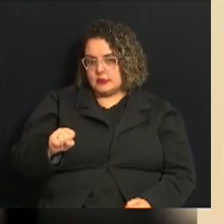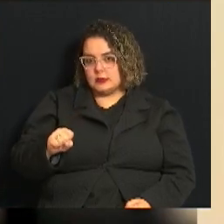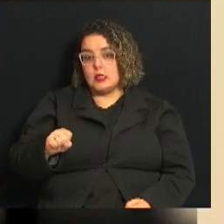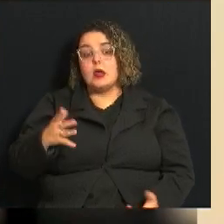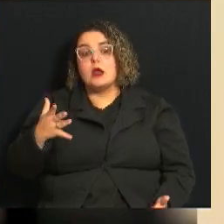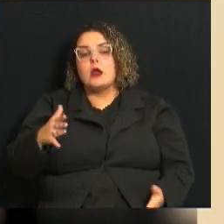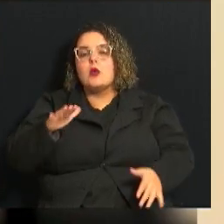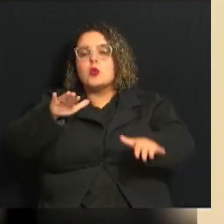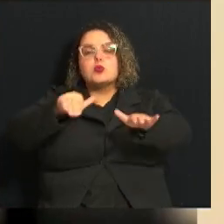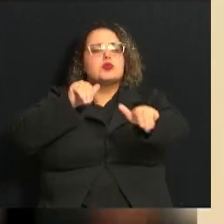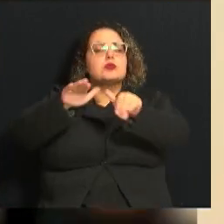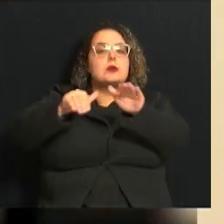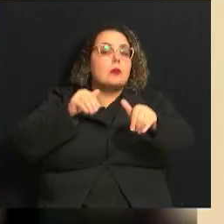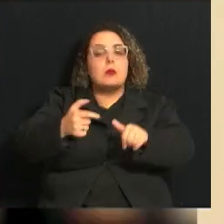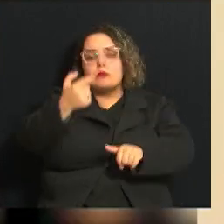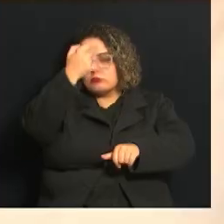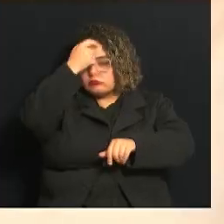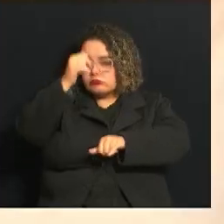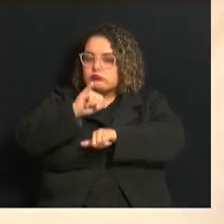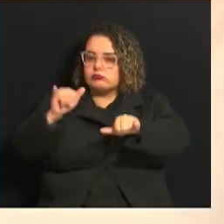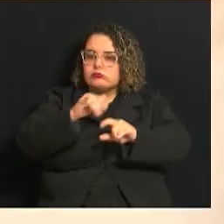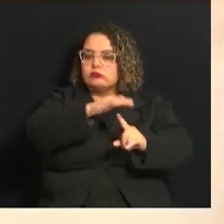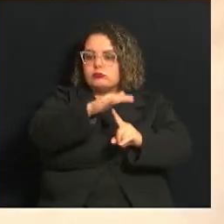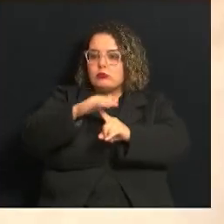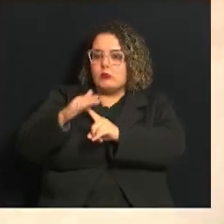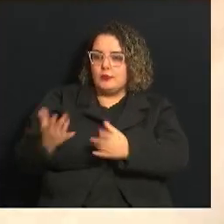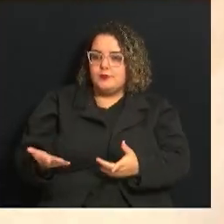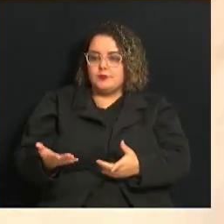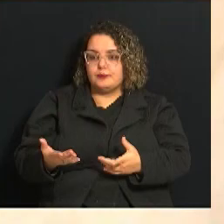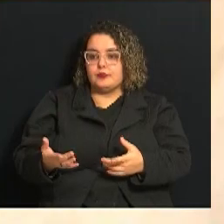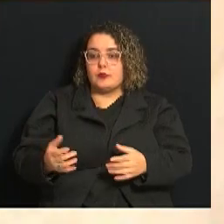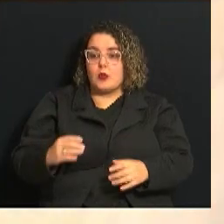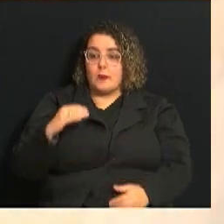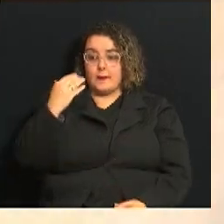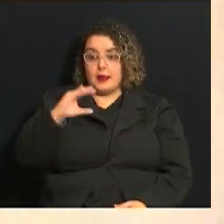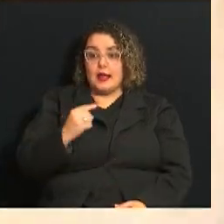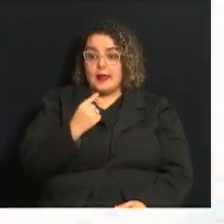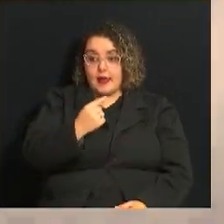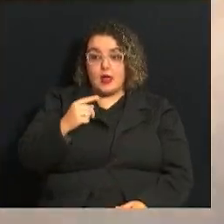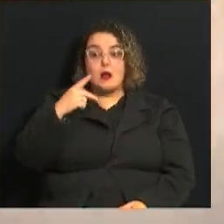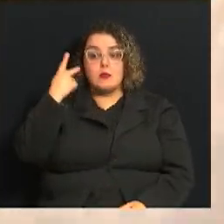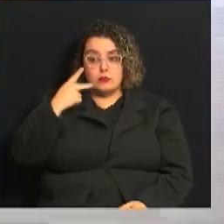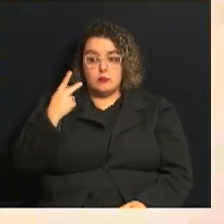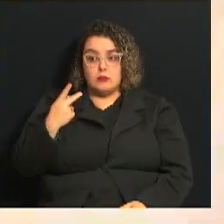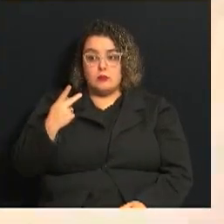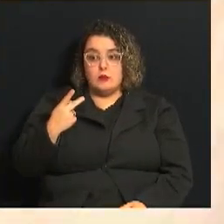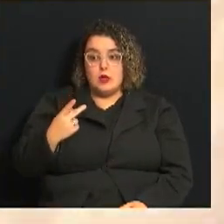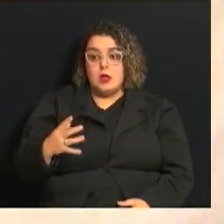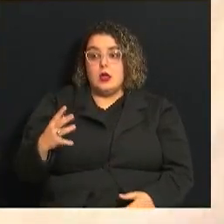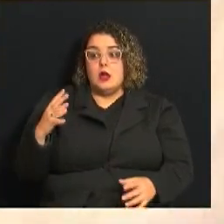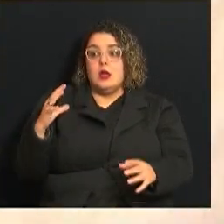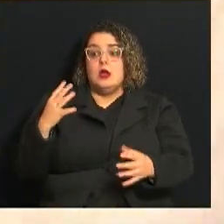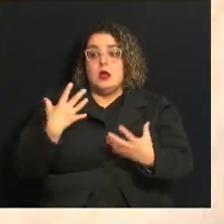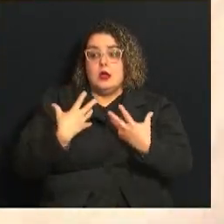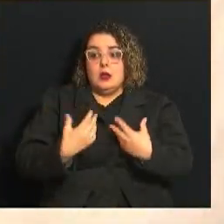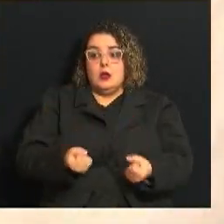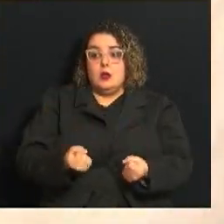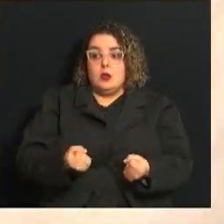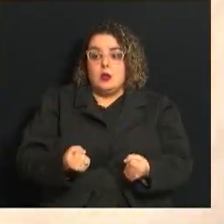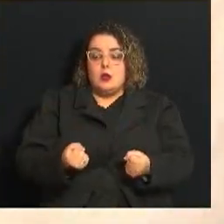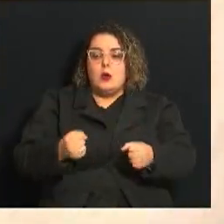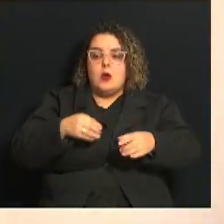chamamento para conscientização do meio ambiente no lançamento cada parlamentar ganhou um potinho com terra e Sementes